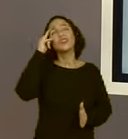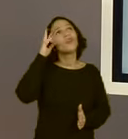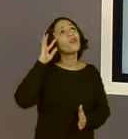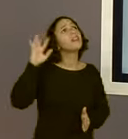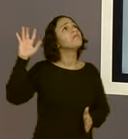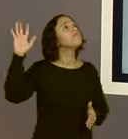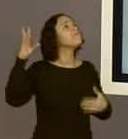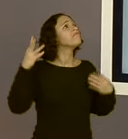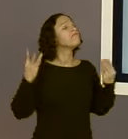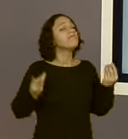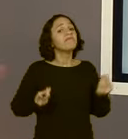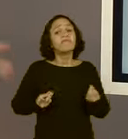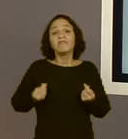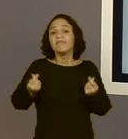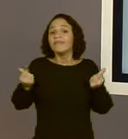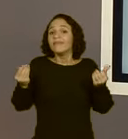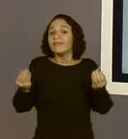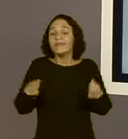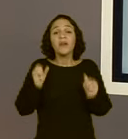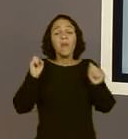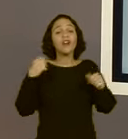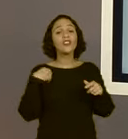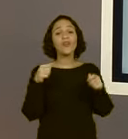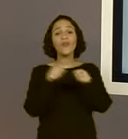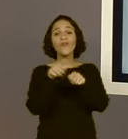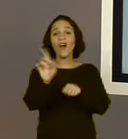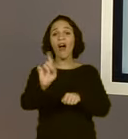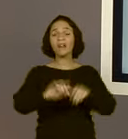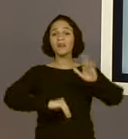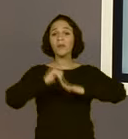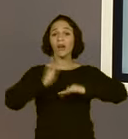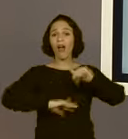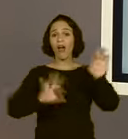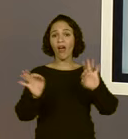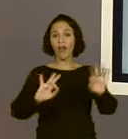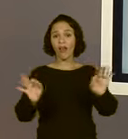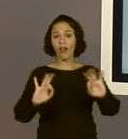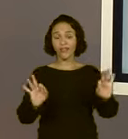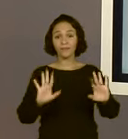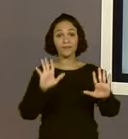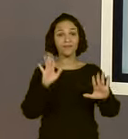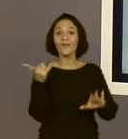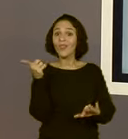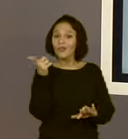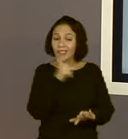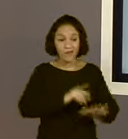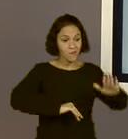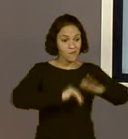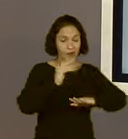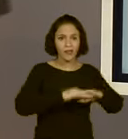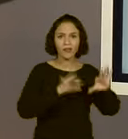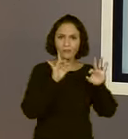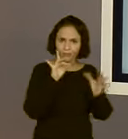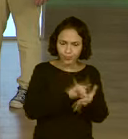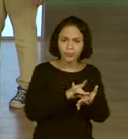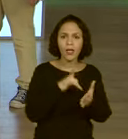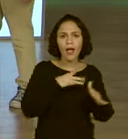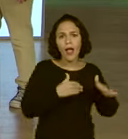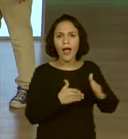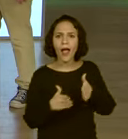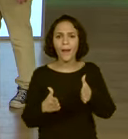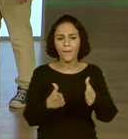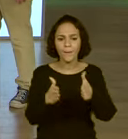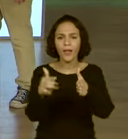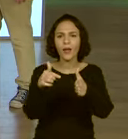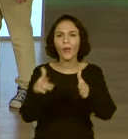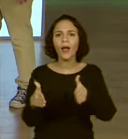pode ficar perdido nesse mundo de sonhos e não realizar. Para a gente realizar, existe um caminho. E esse caminho se